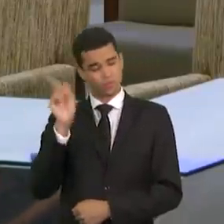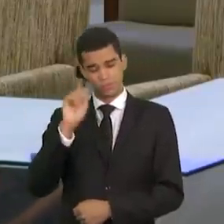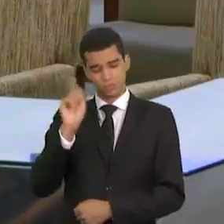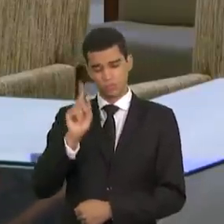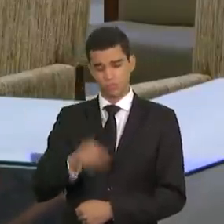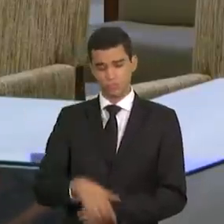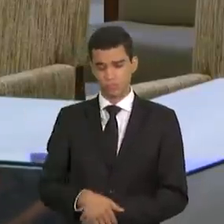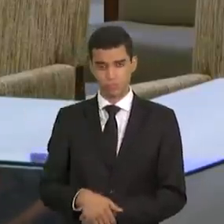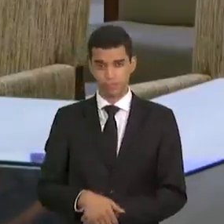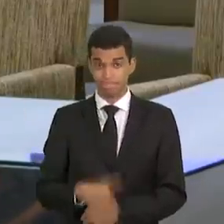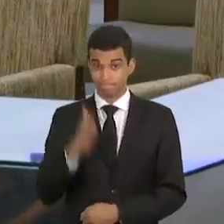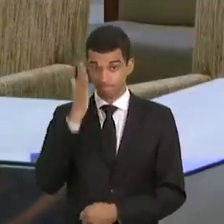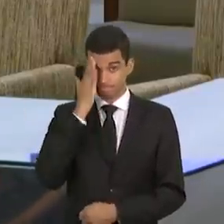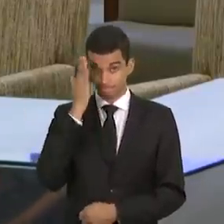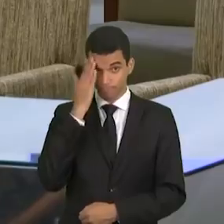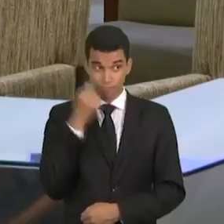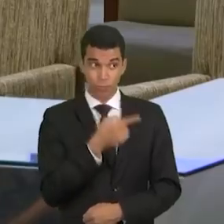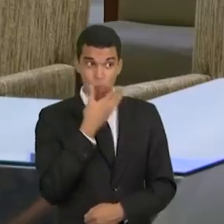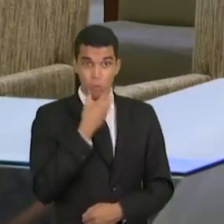Quem está entendendo o compromisso?